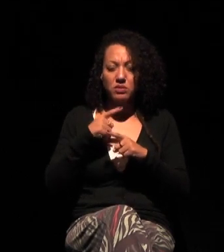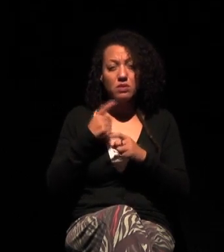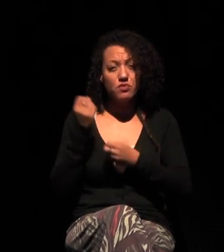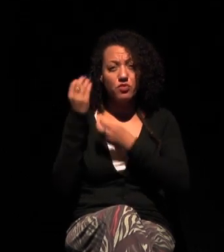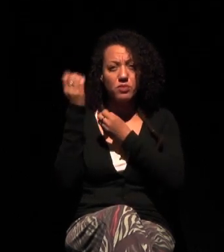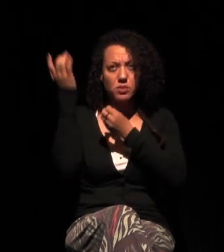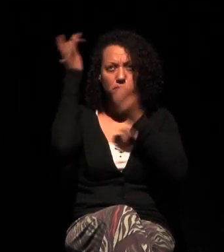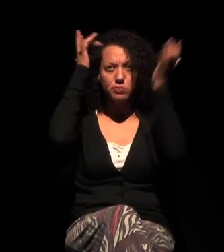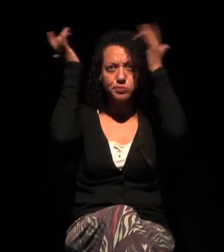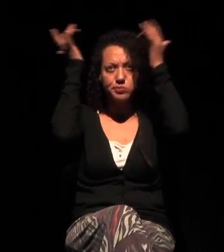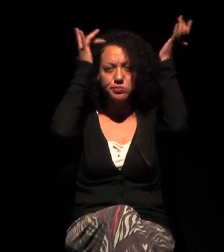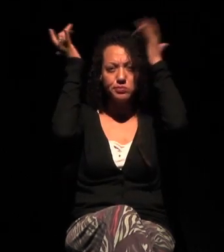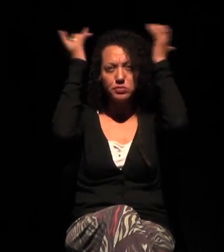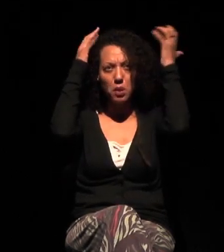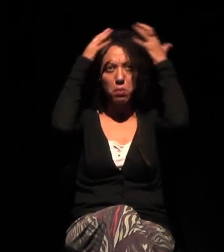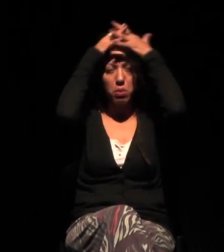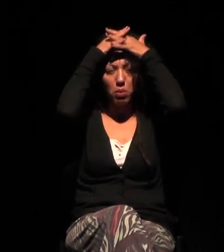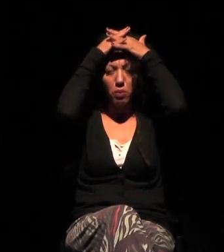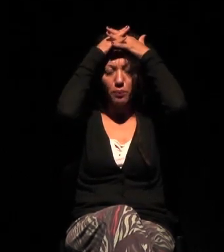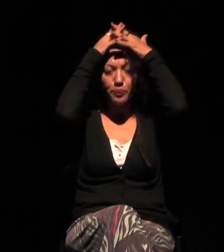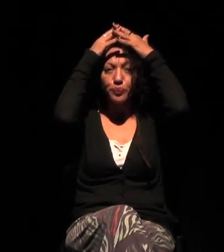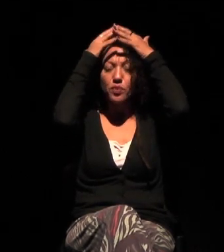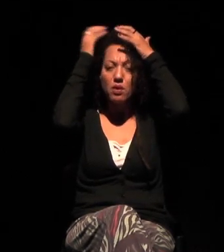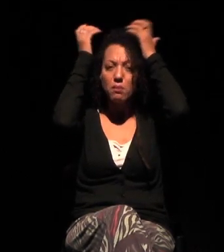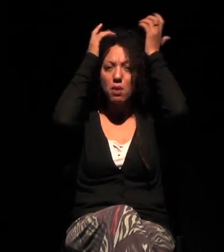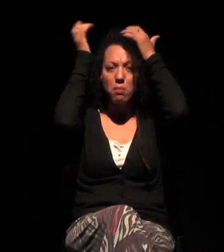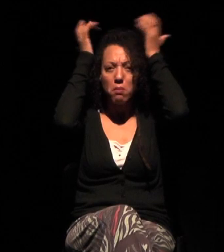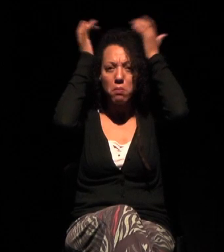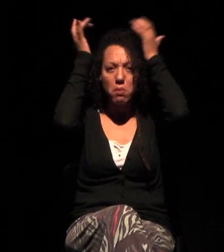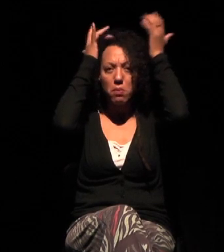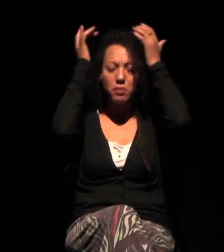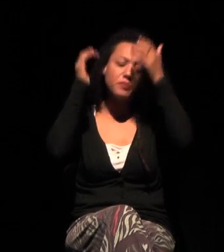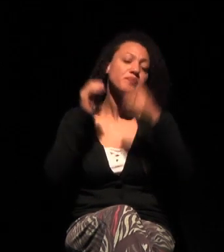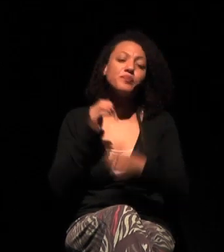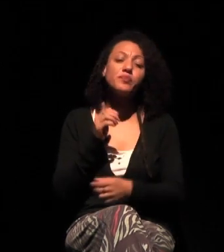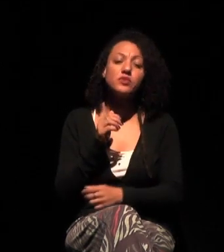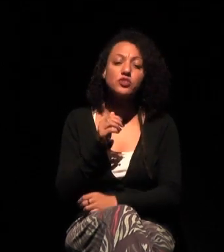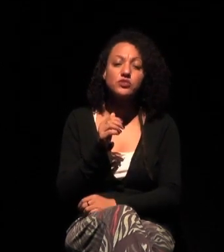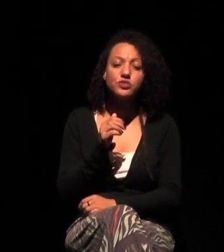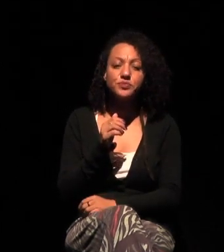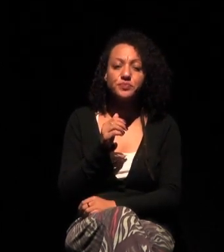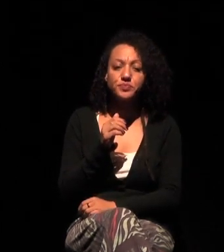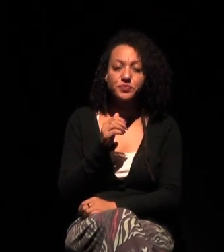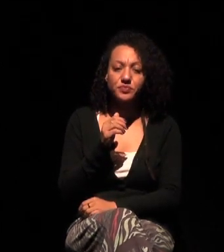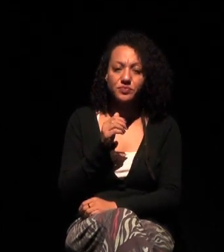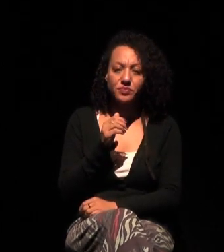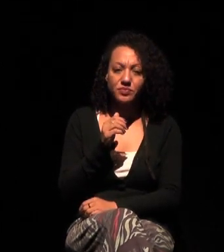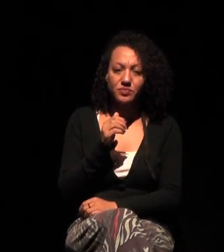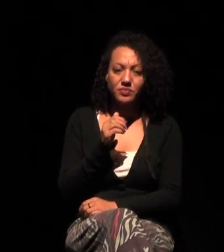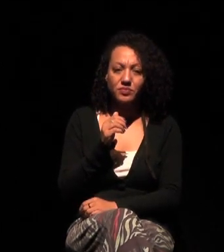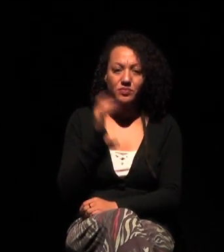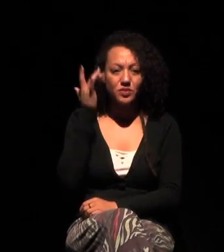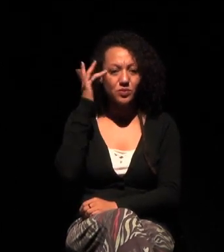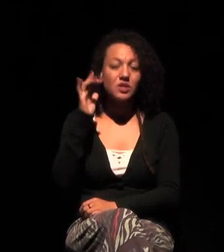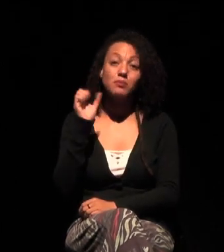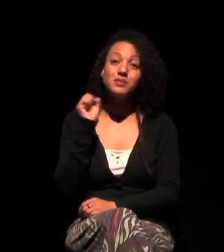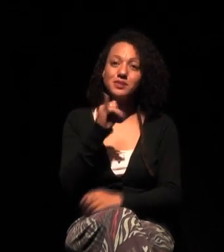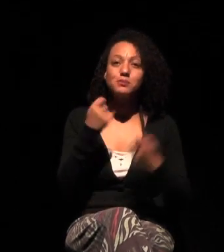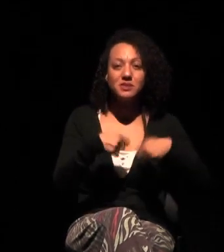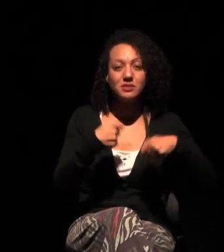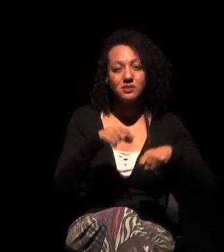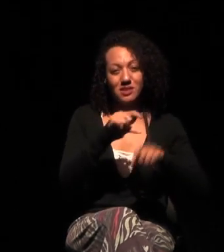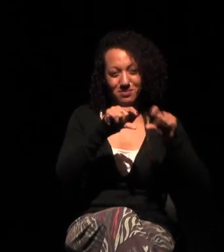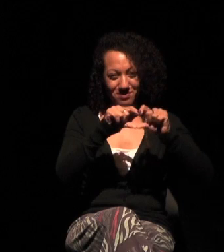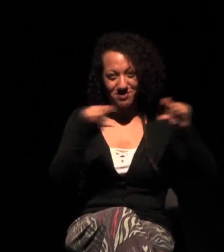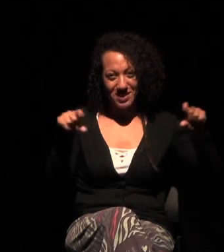informações que elas eventualmente vão precisar justin case o único problema é que talvez nós não tenhamos tempo